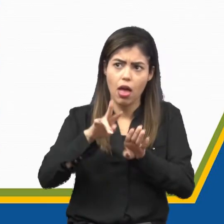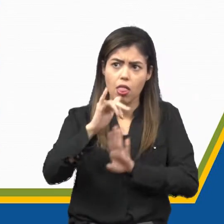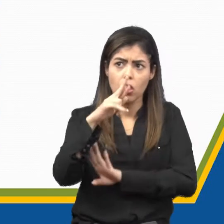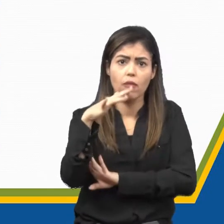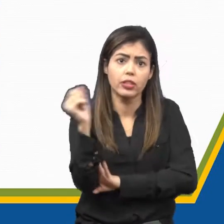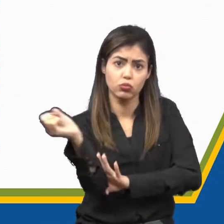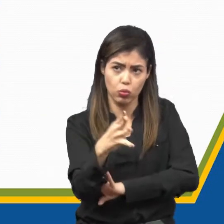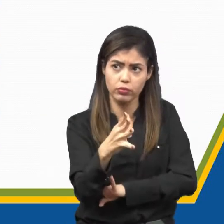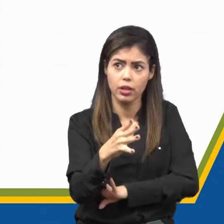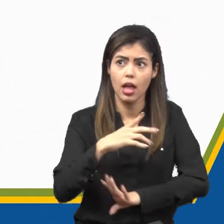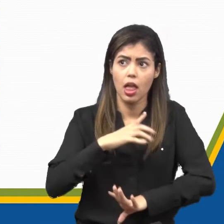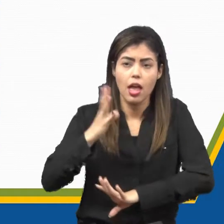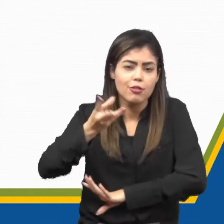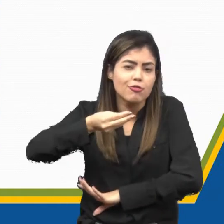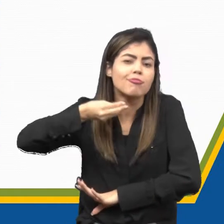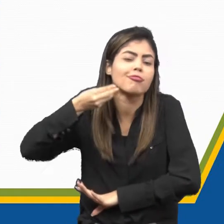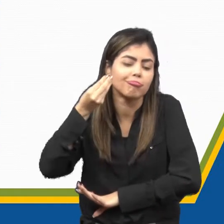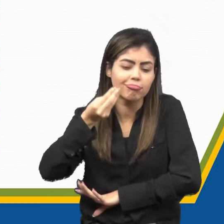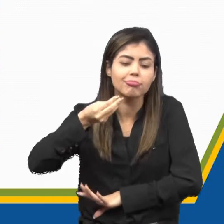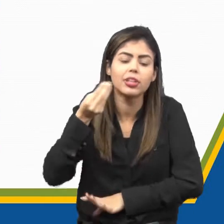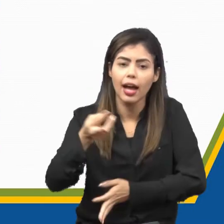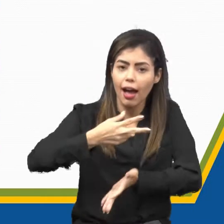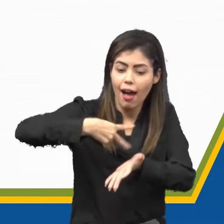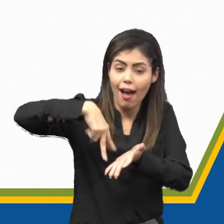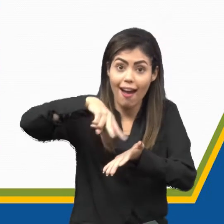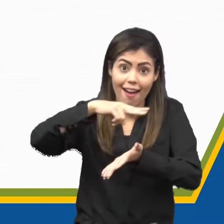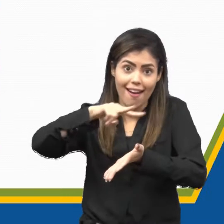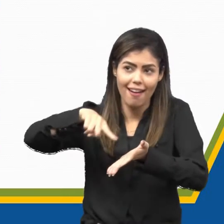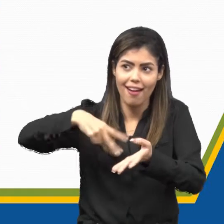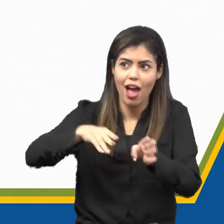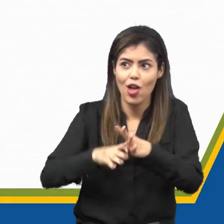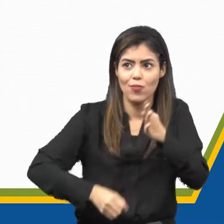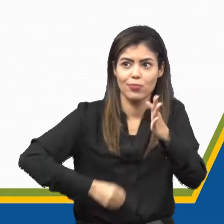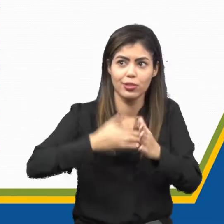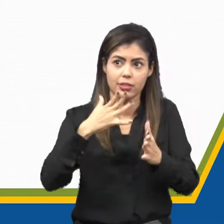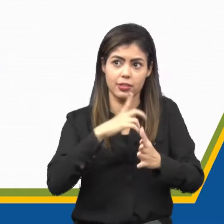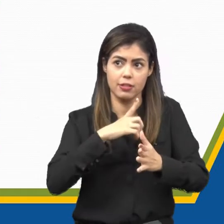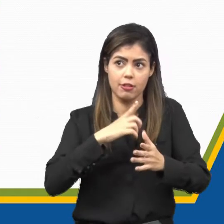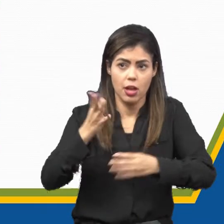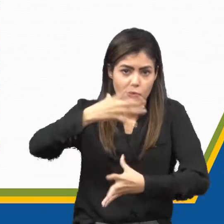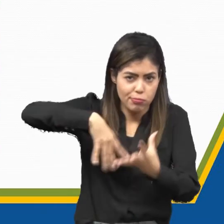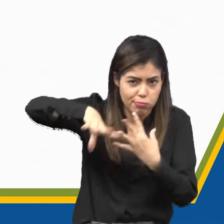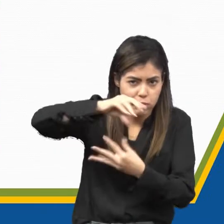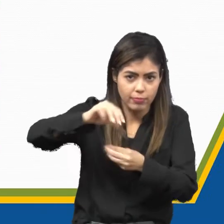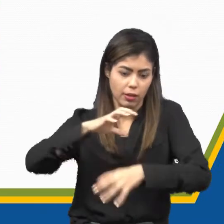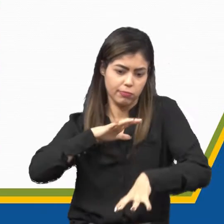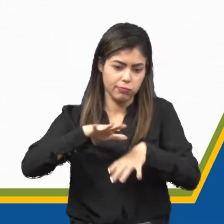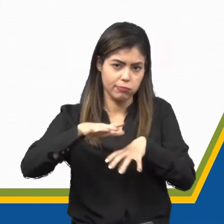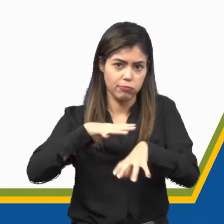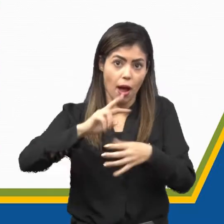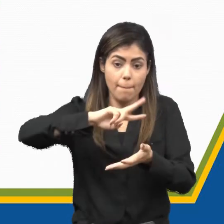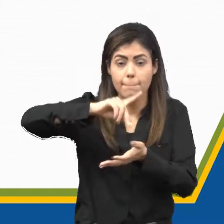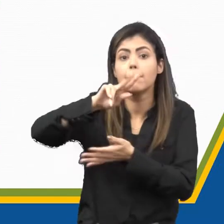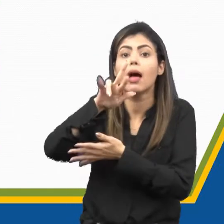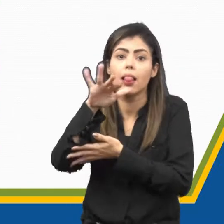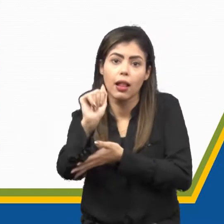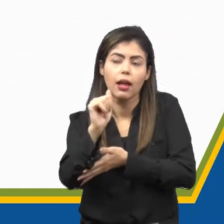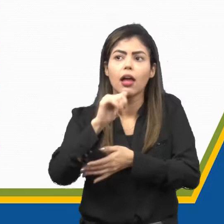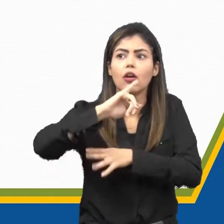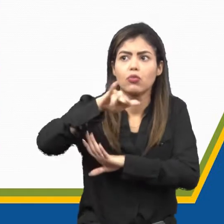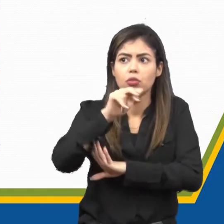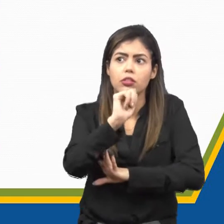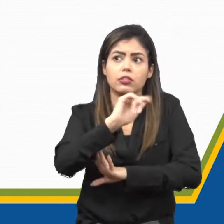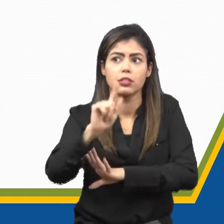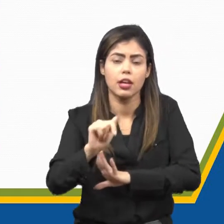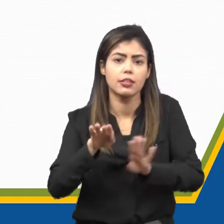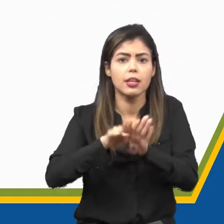e experimentações coreográficas, que muitas vezes misturam ritmos como o balé, o jazz e